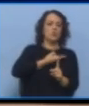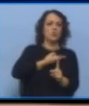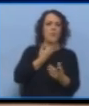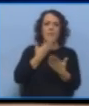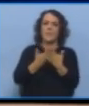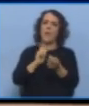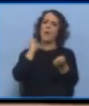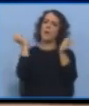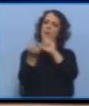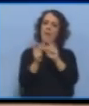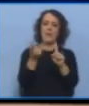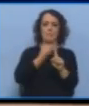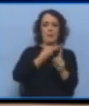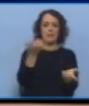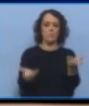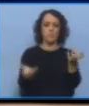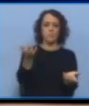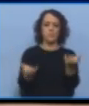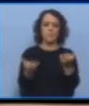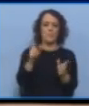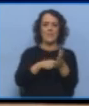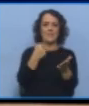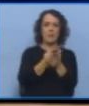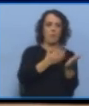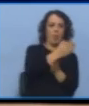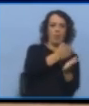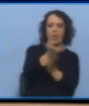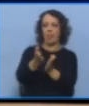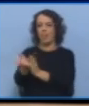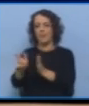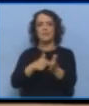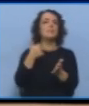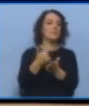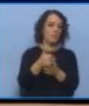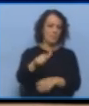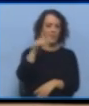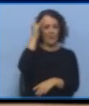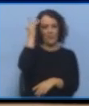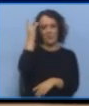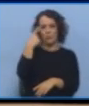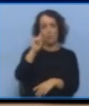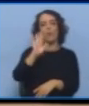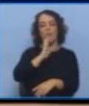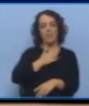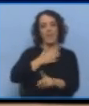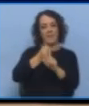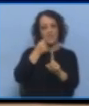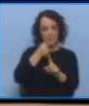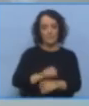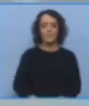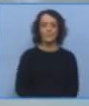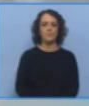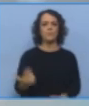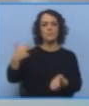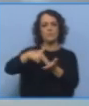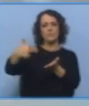mundo. Esta é a nossa atenção. Vivemos este tripé de atenção. E isto não é fácil, mas é desafiante. Entre as várias